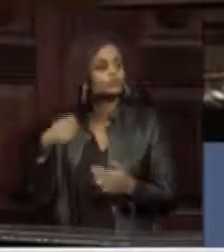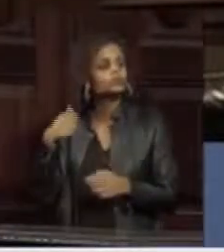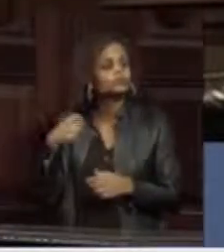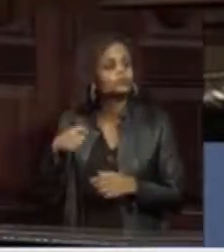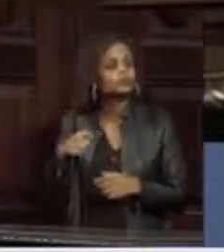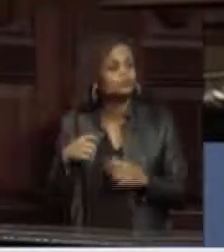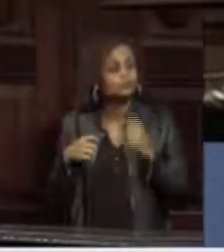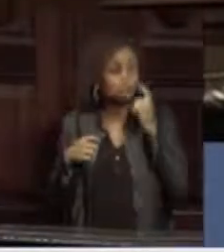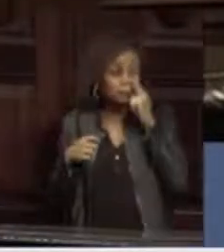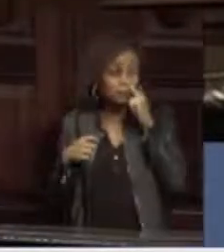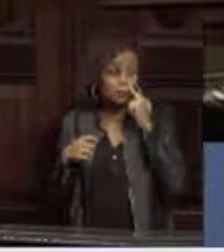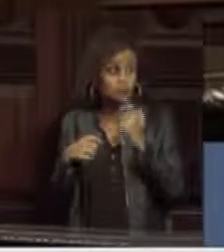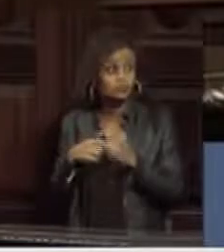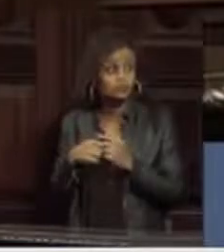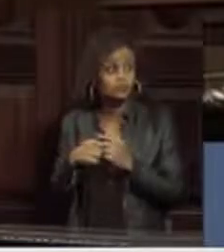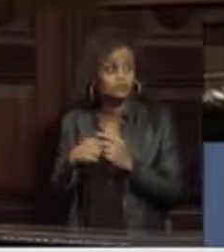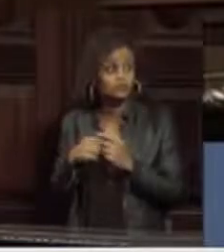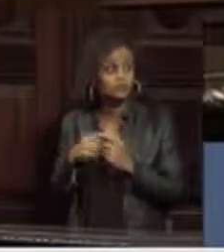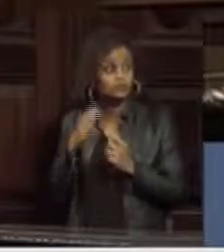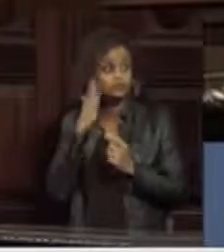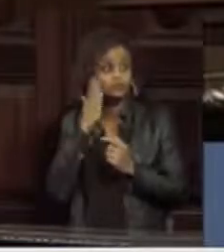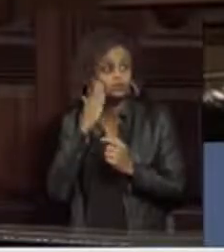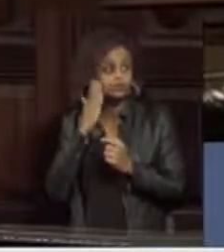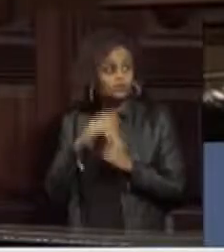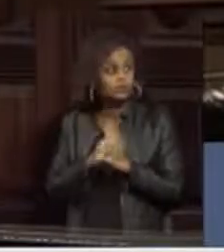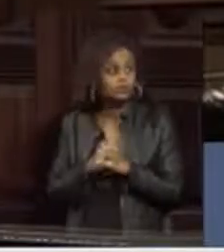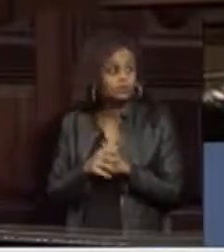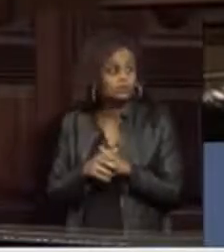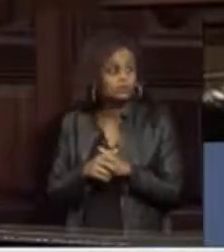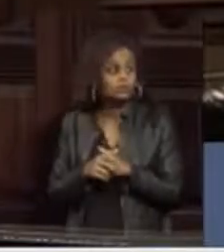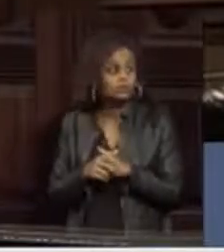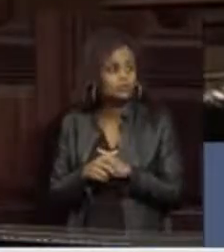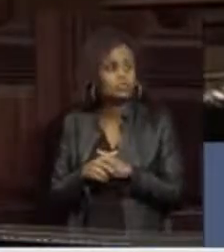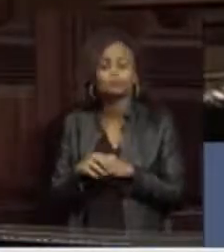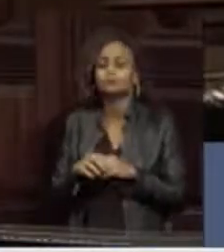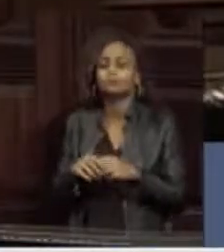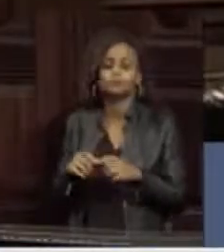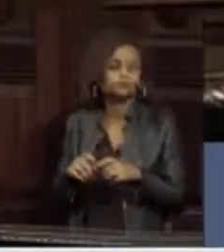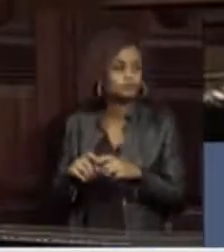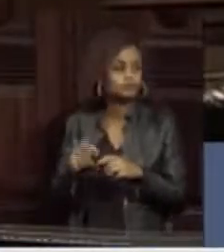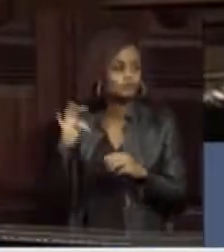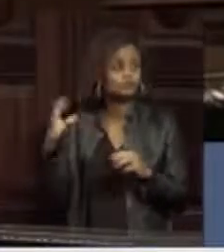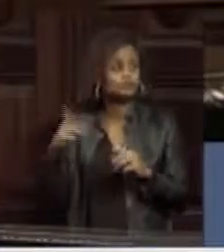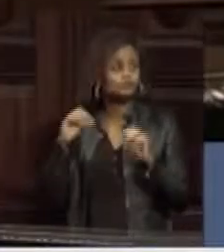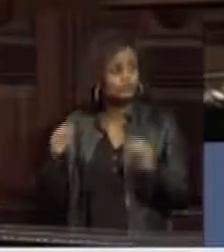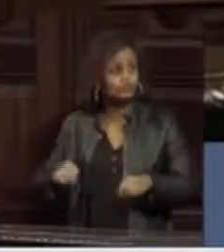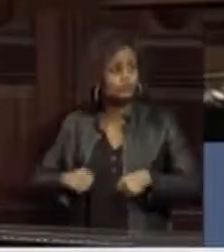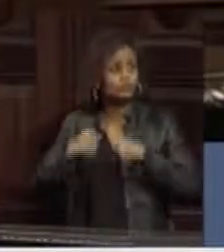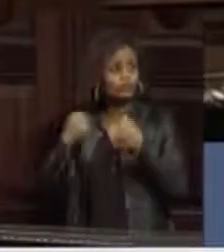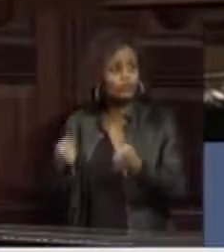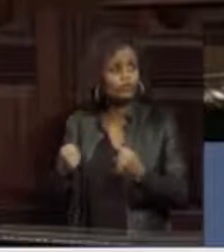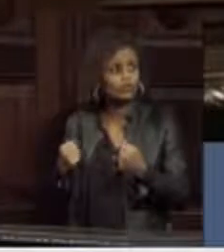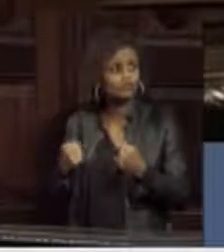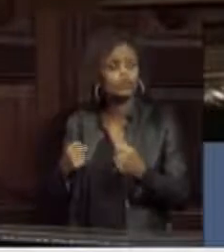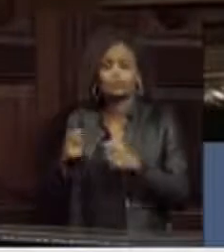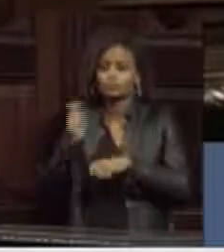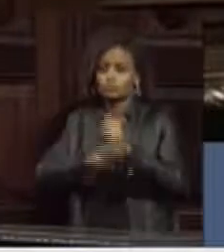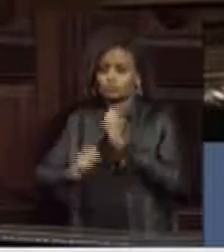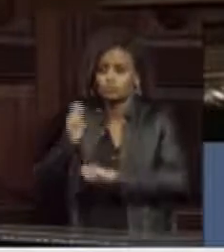campos maduros. Todos os esforços feitos no sentido da recuperação econômica do Estado do Rio de